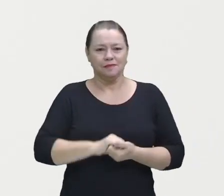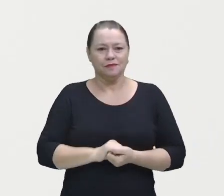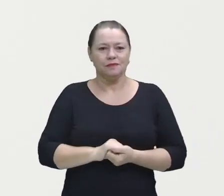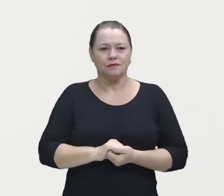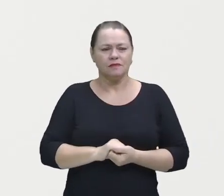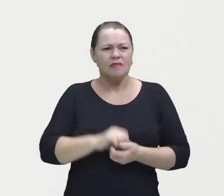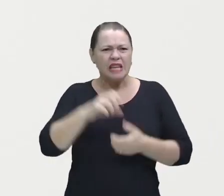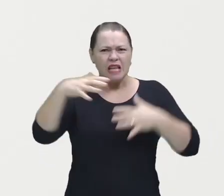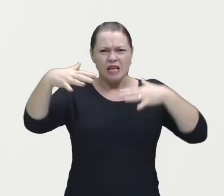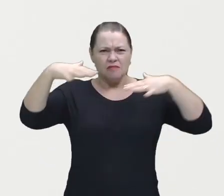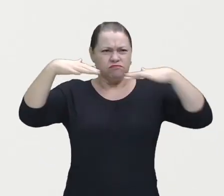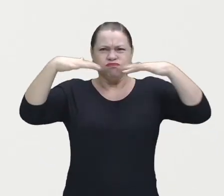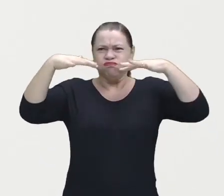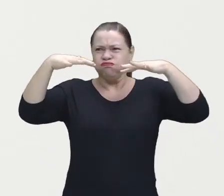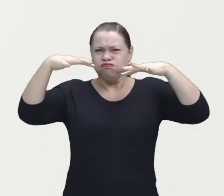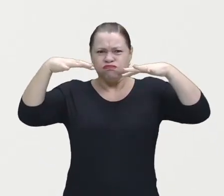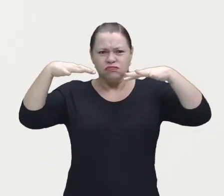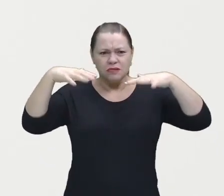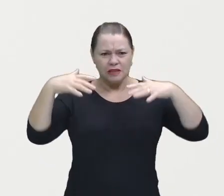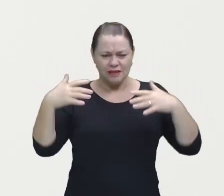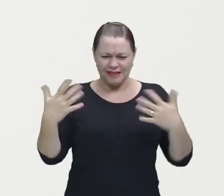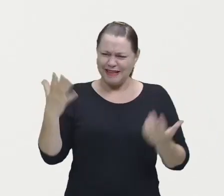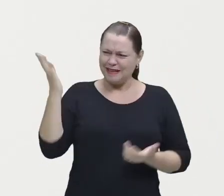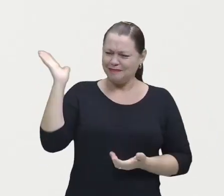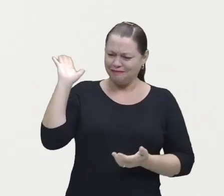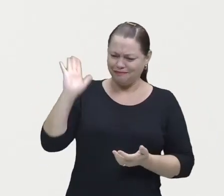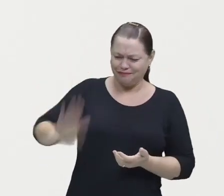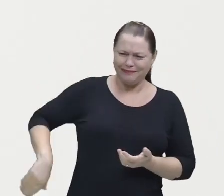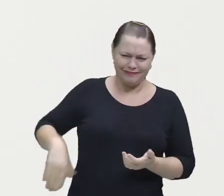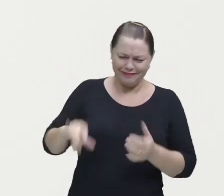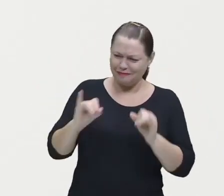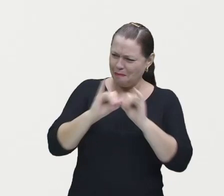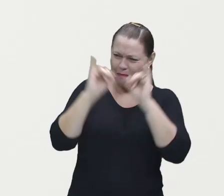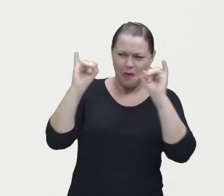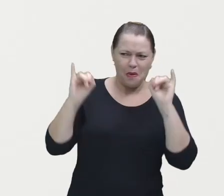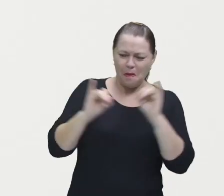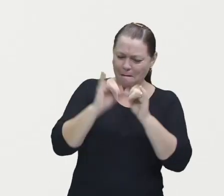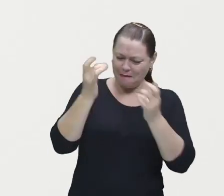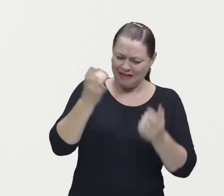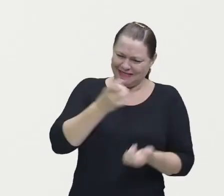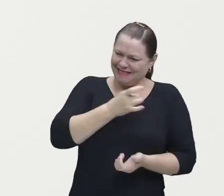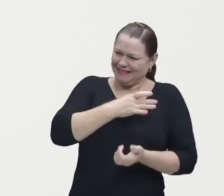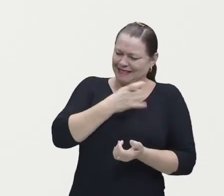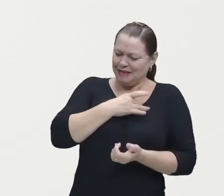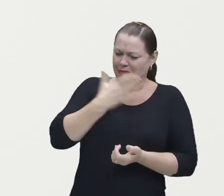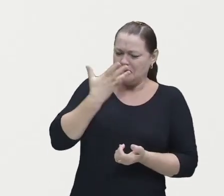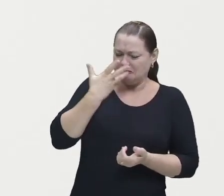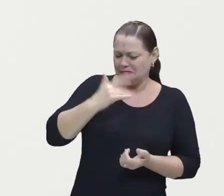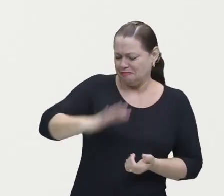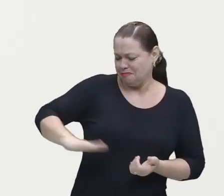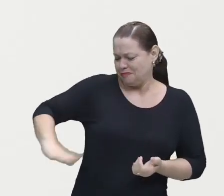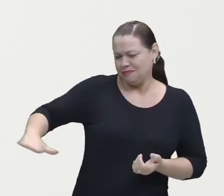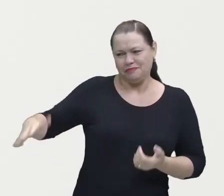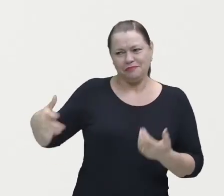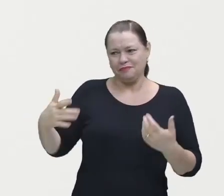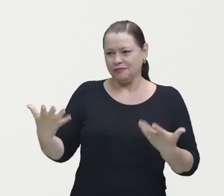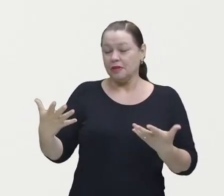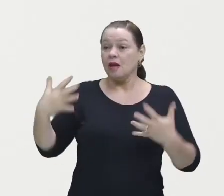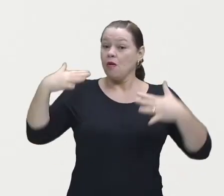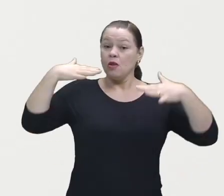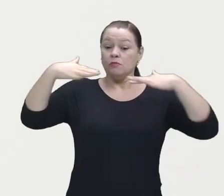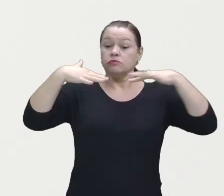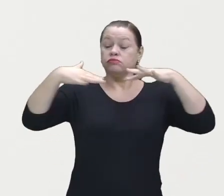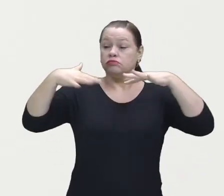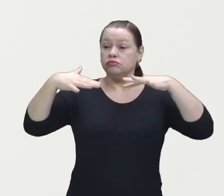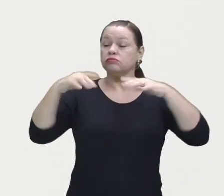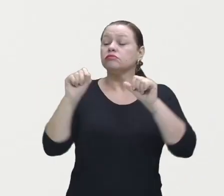Do trovão? Mas que bobagem! Que medo mais infantil! Quando o trovão faz